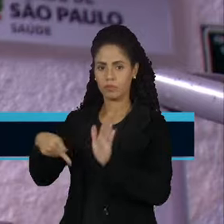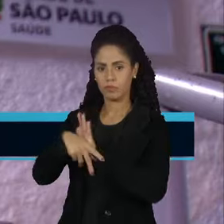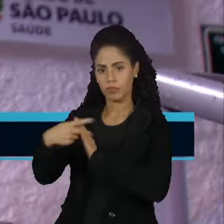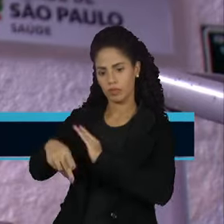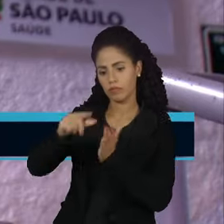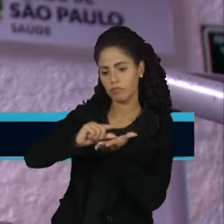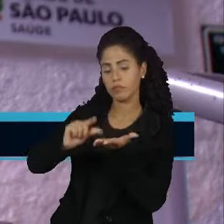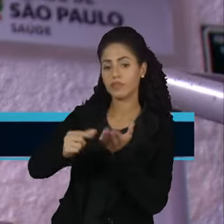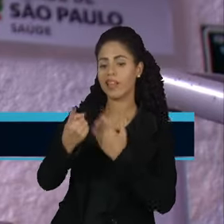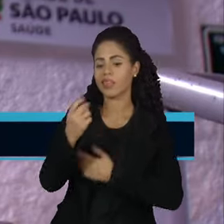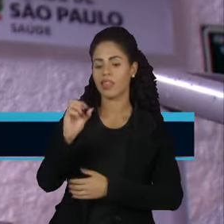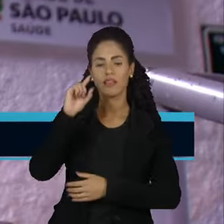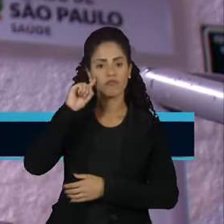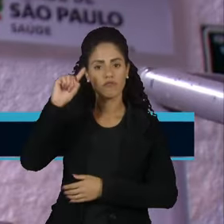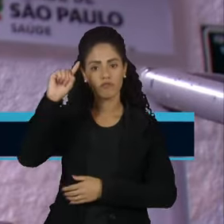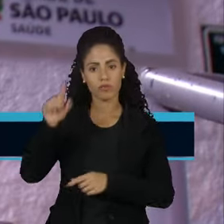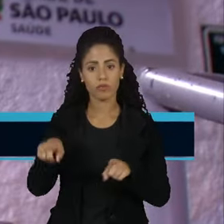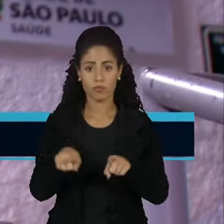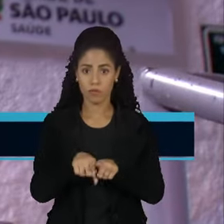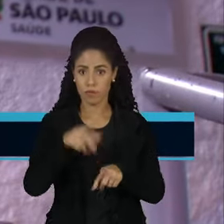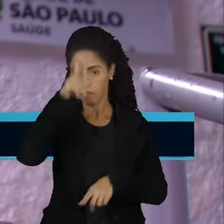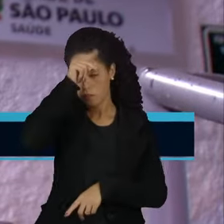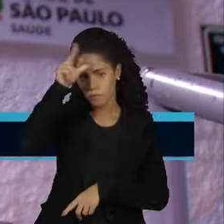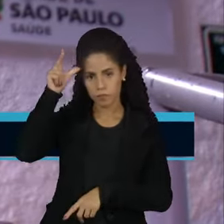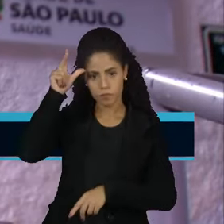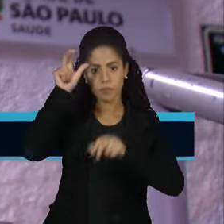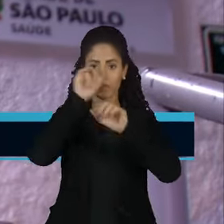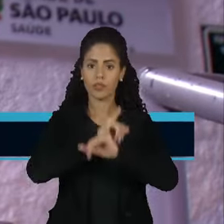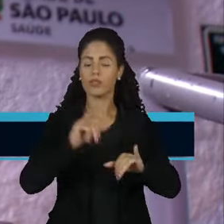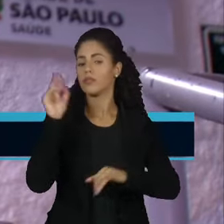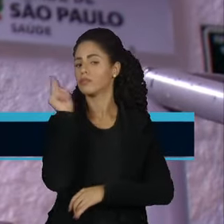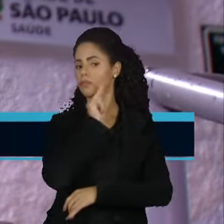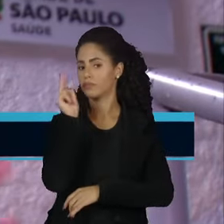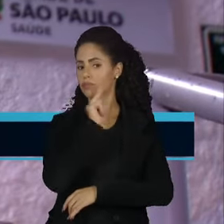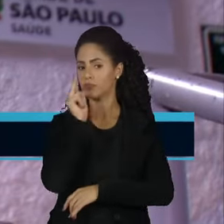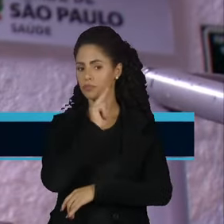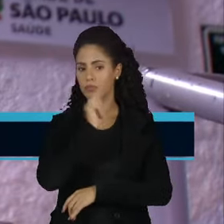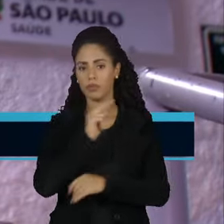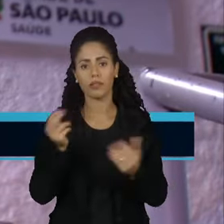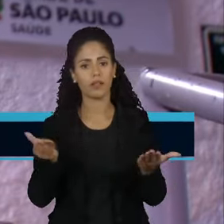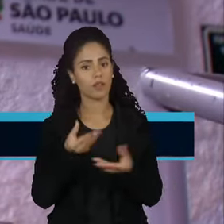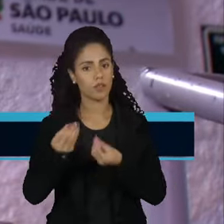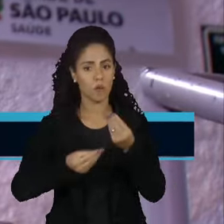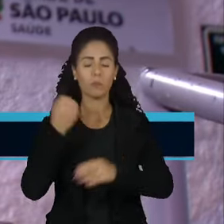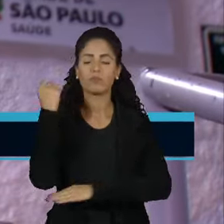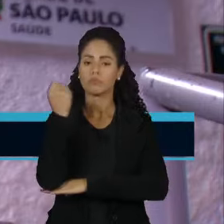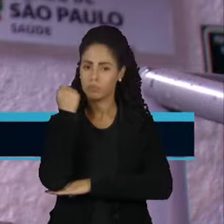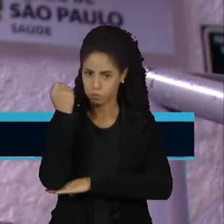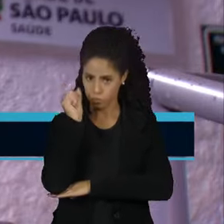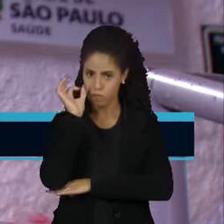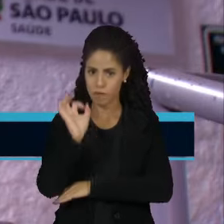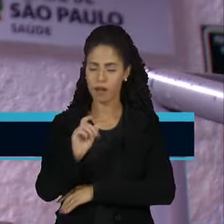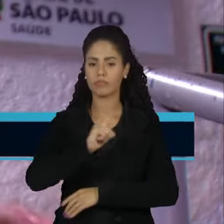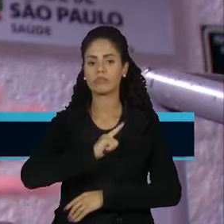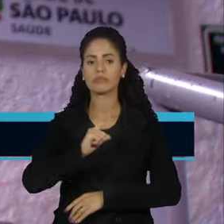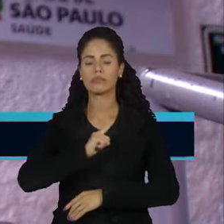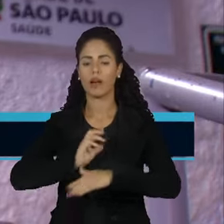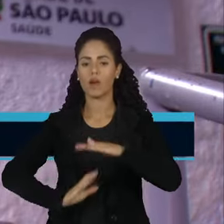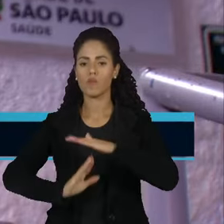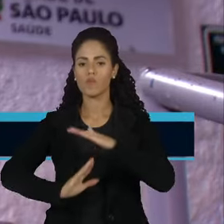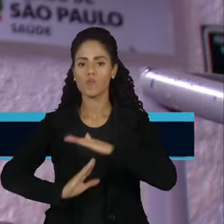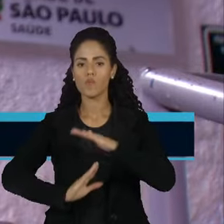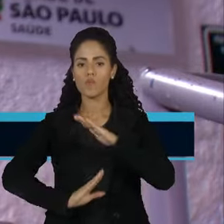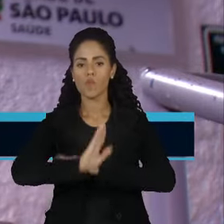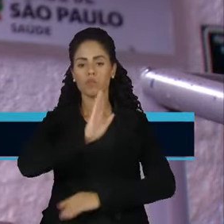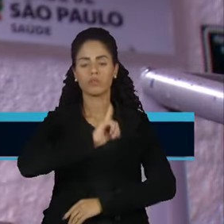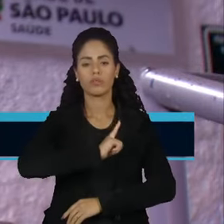Há 10 dias, a Prefeitura de São Paulo decretou estado de emergência. A grave situação, que extrapola limites e